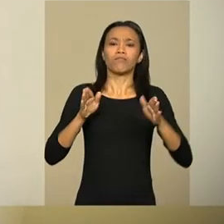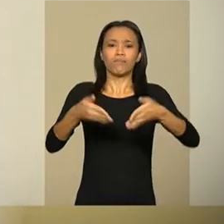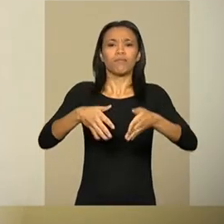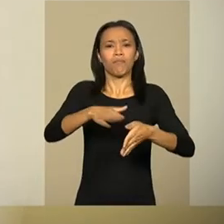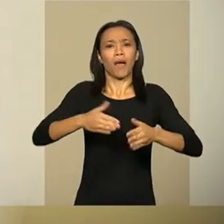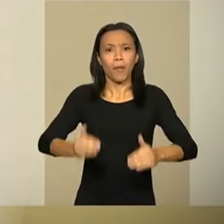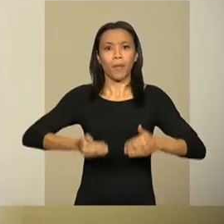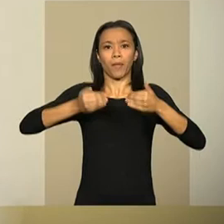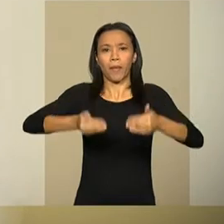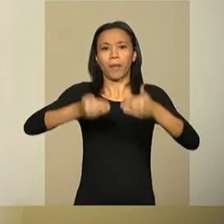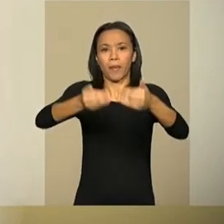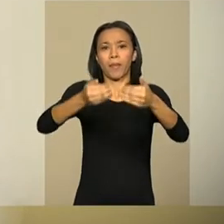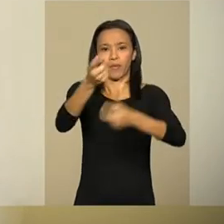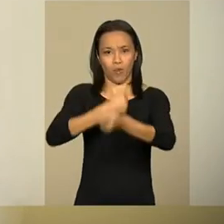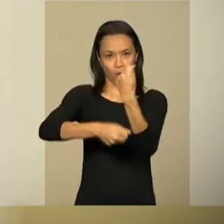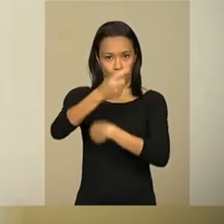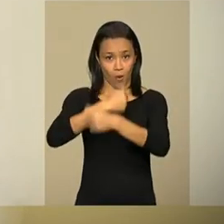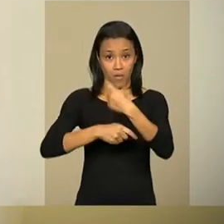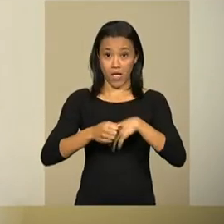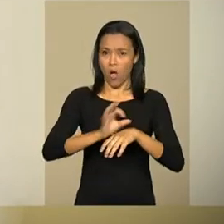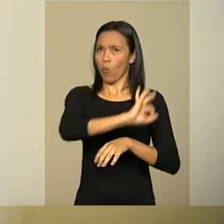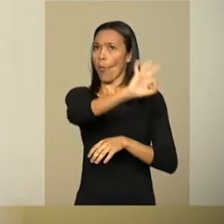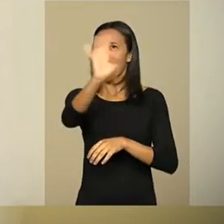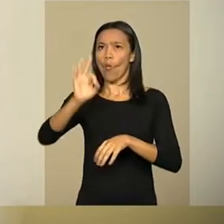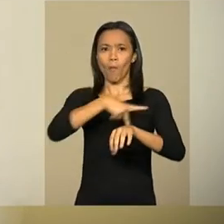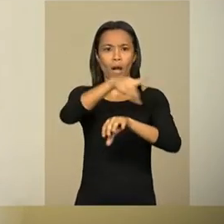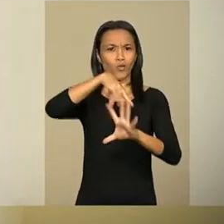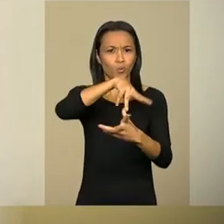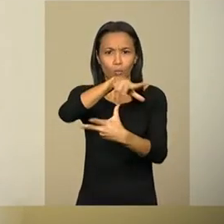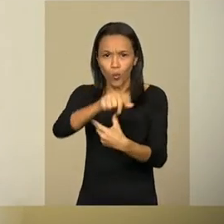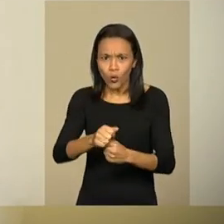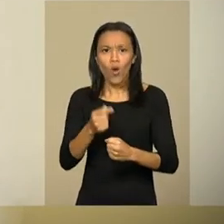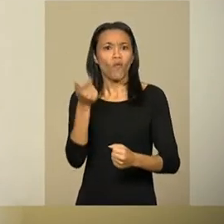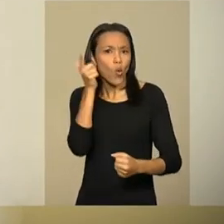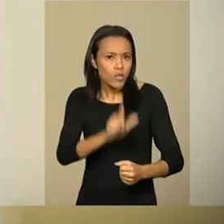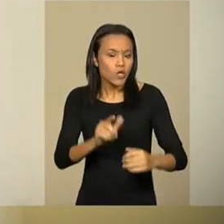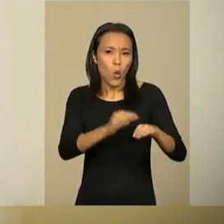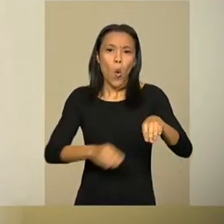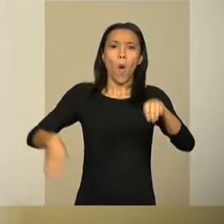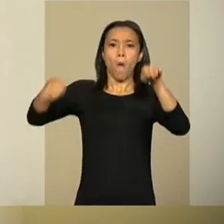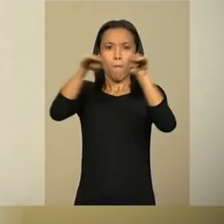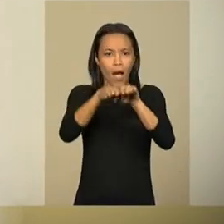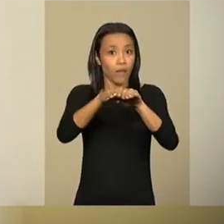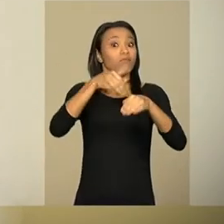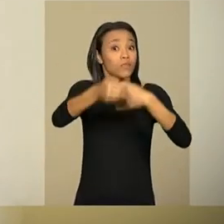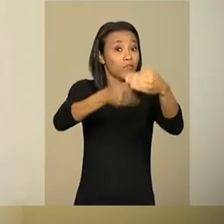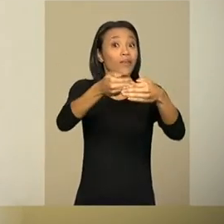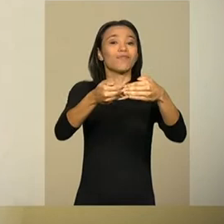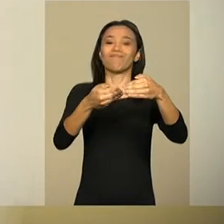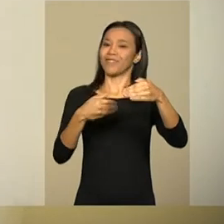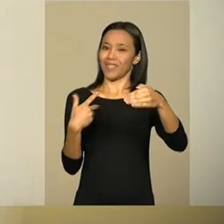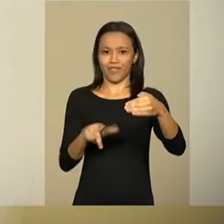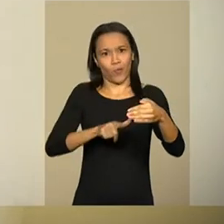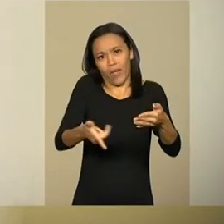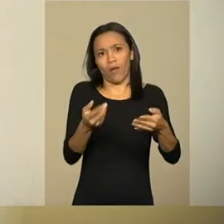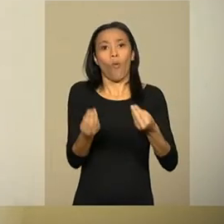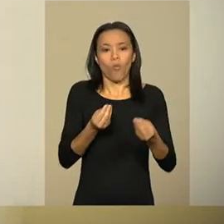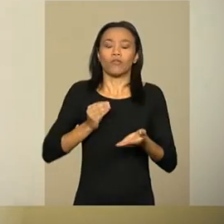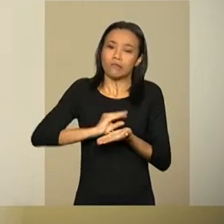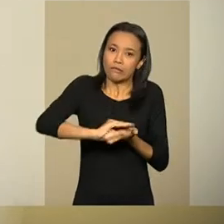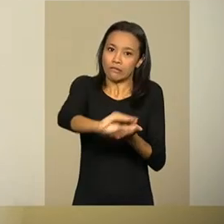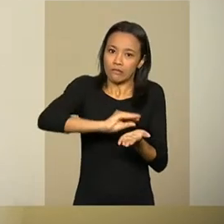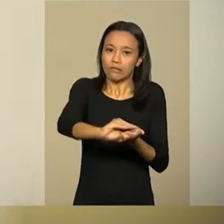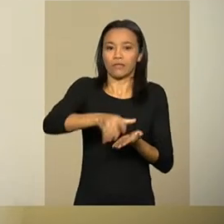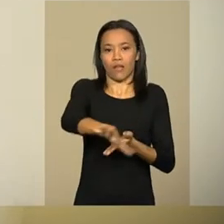ao avanço de nossa economia nenhum país do mundo chegou ao patamar de países desenvolvido sem investir muito em educação